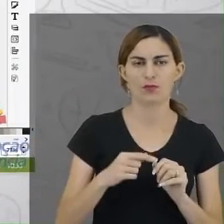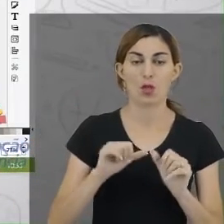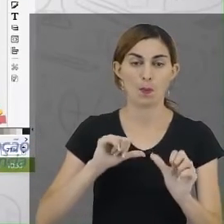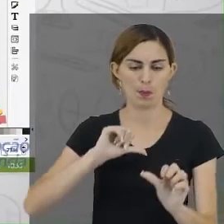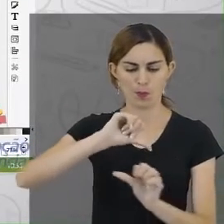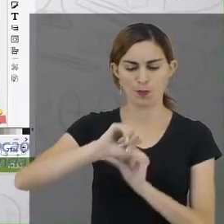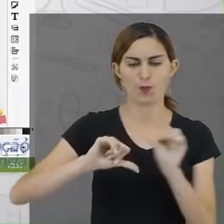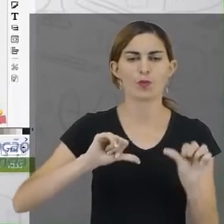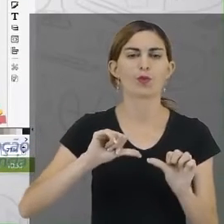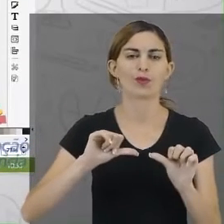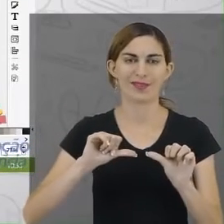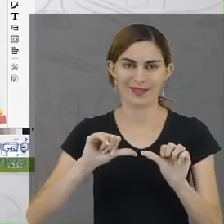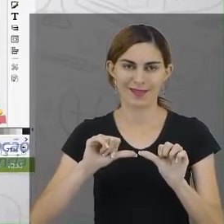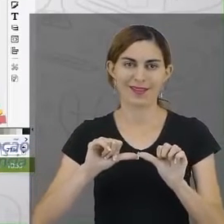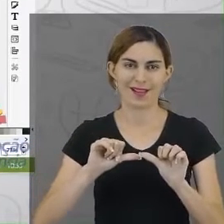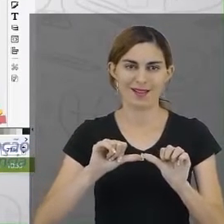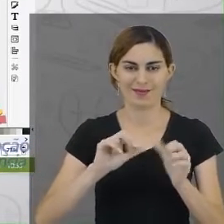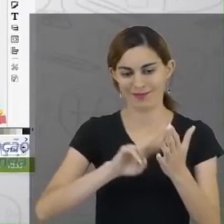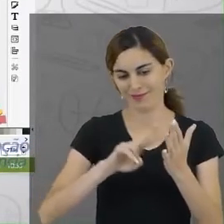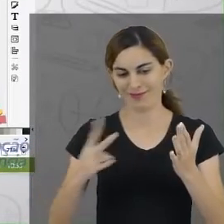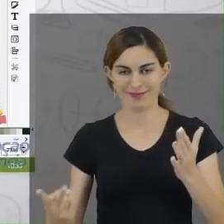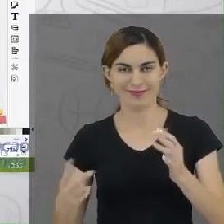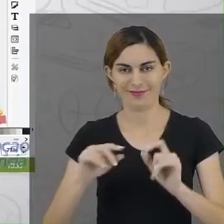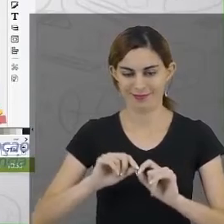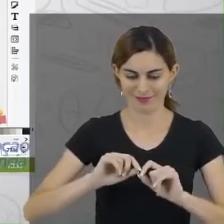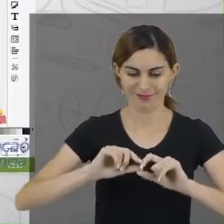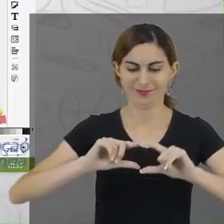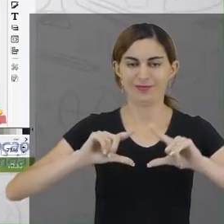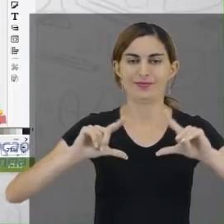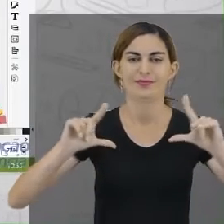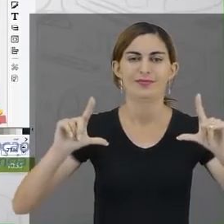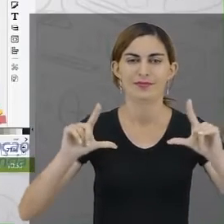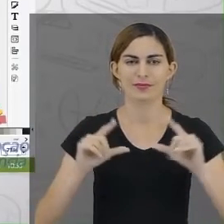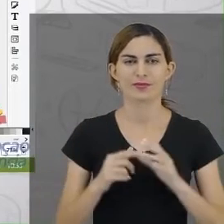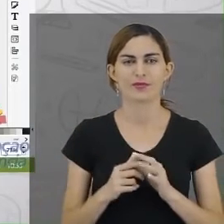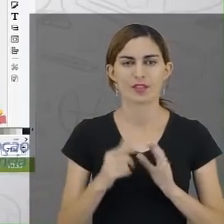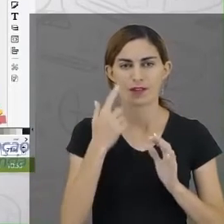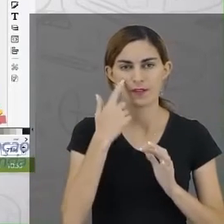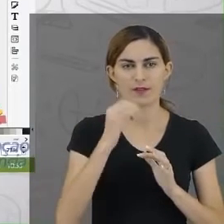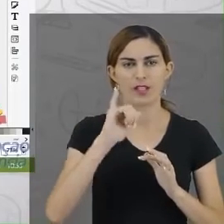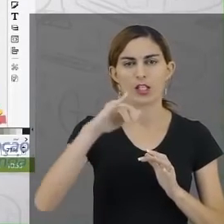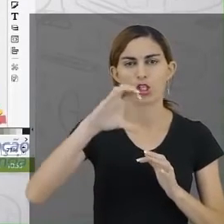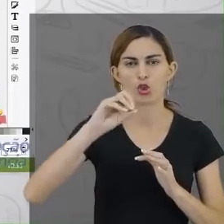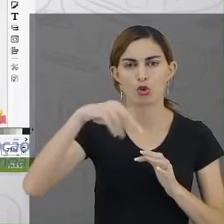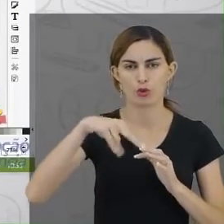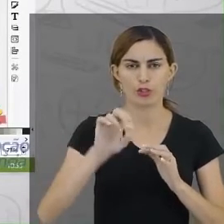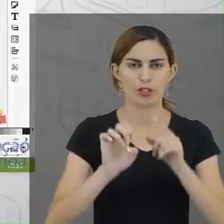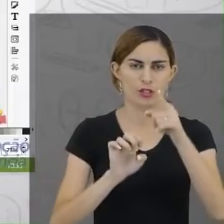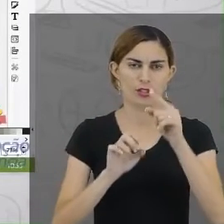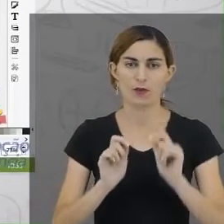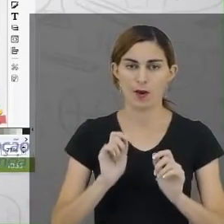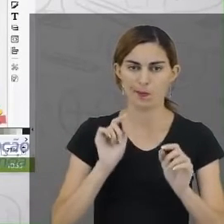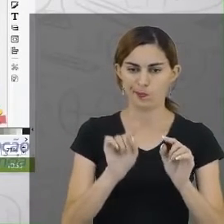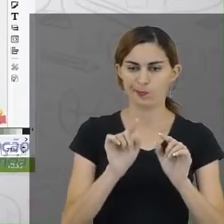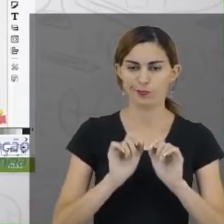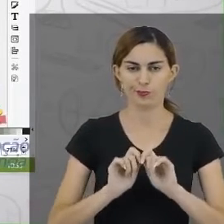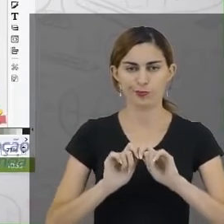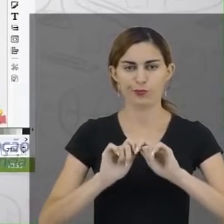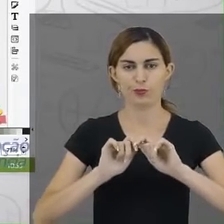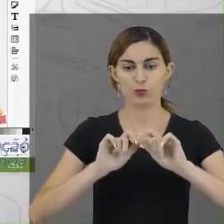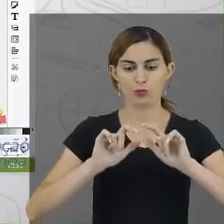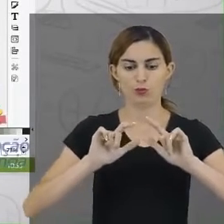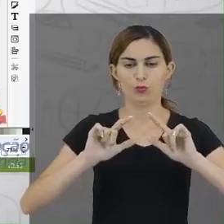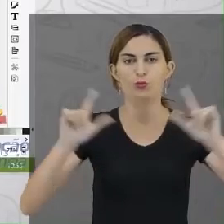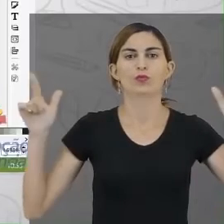Ele vai mudar a nossa barra de contexto. Observem aqui este ícone, que ele vai aplicar zoom para